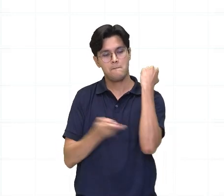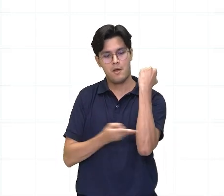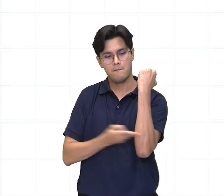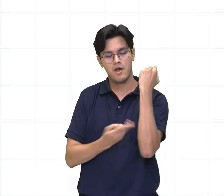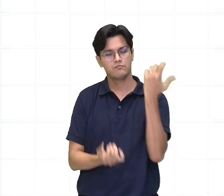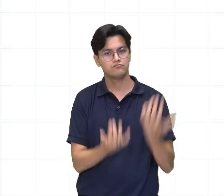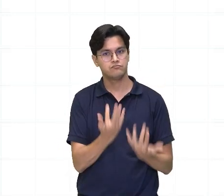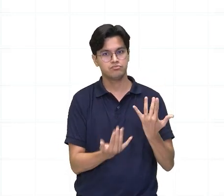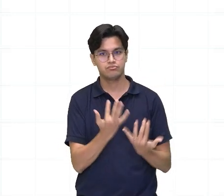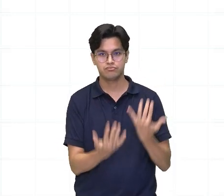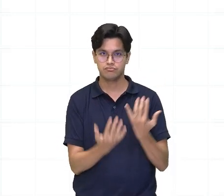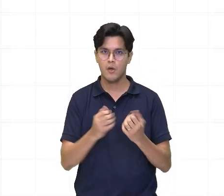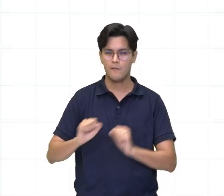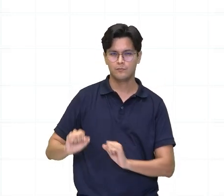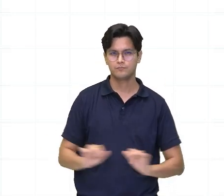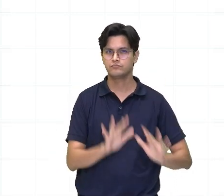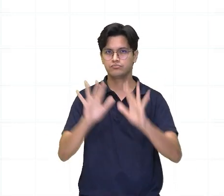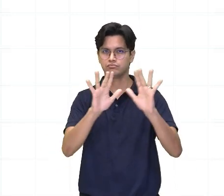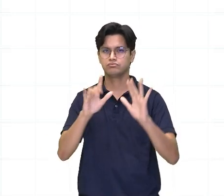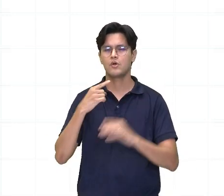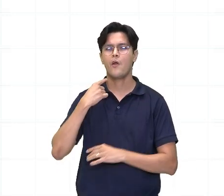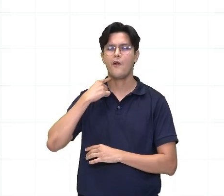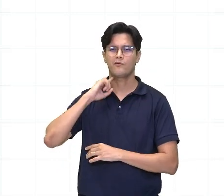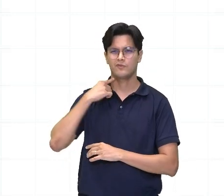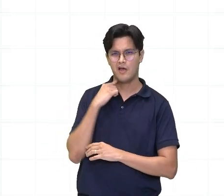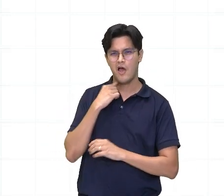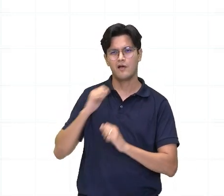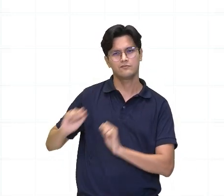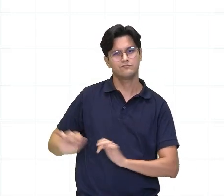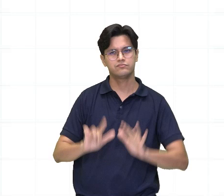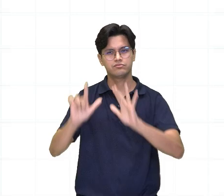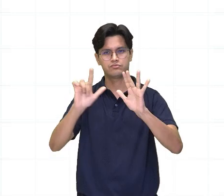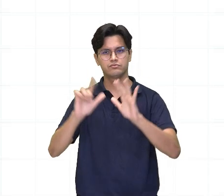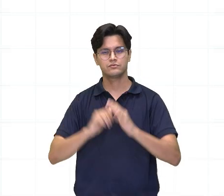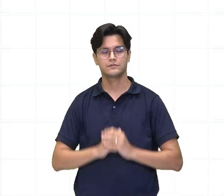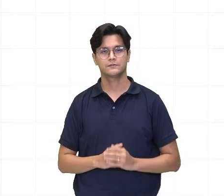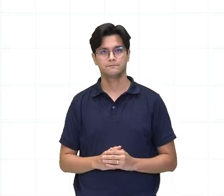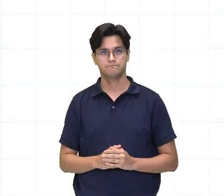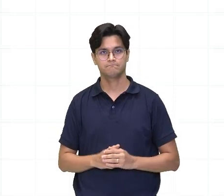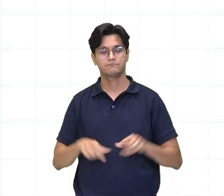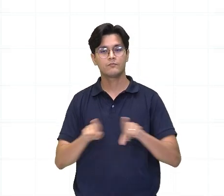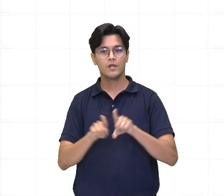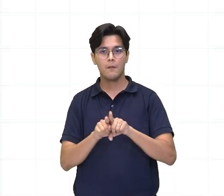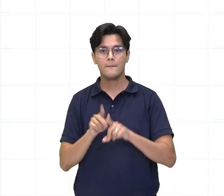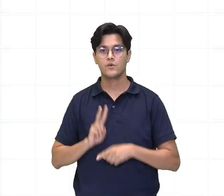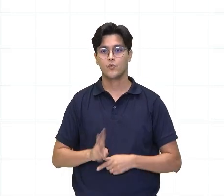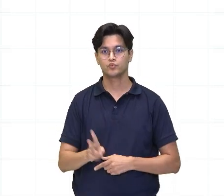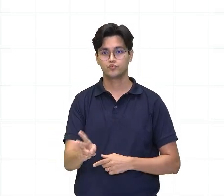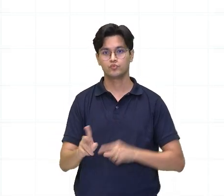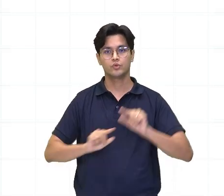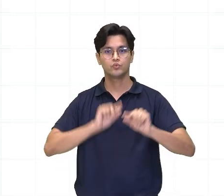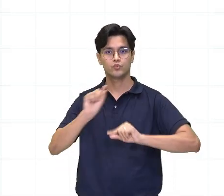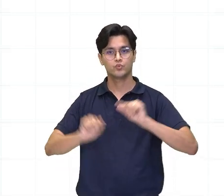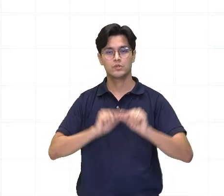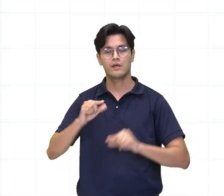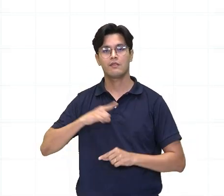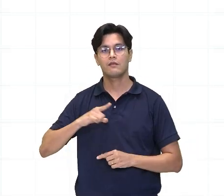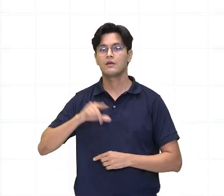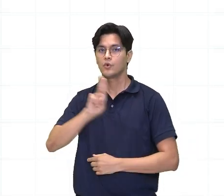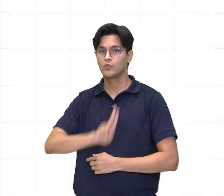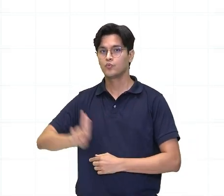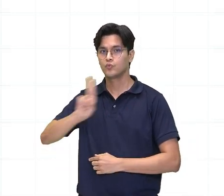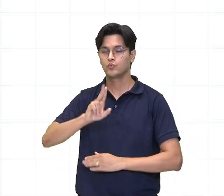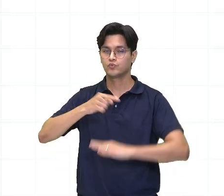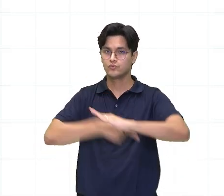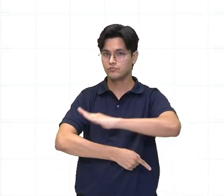certo? E dando continuidade, né, nós temos também o uso dos combustíveis